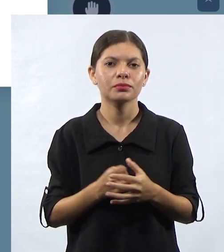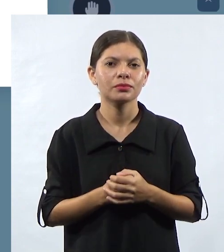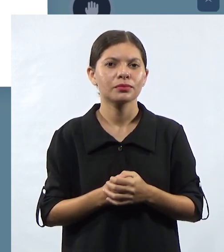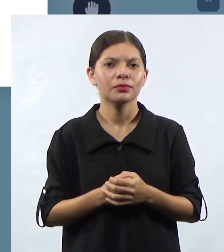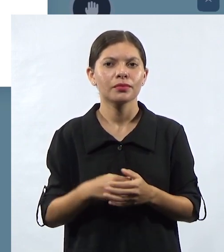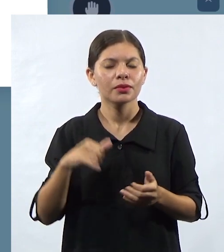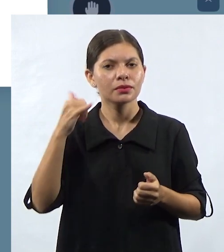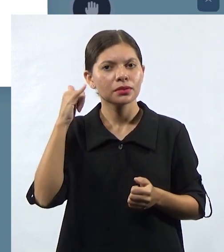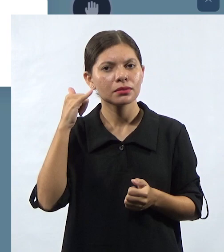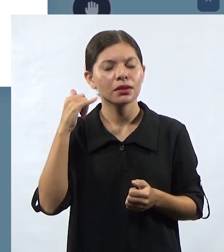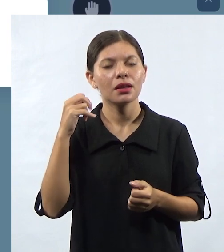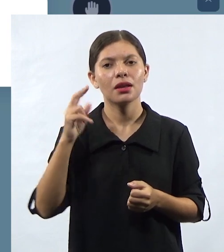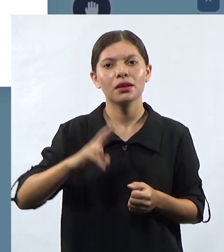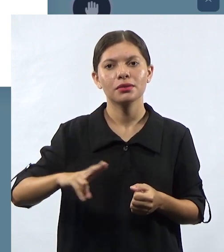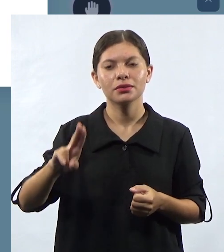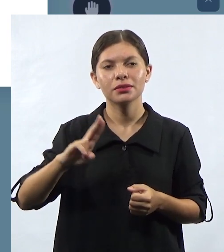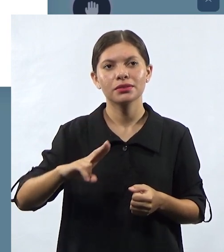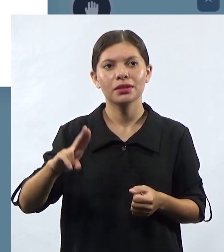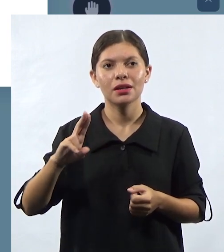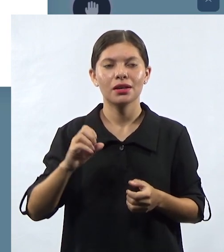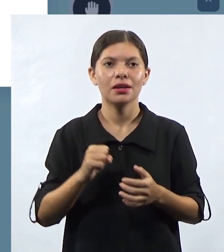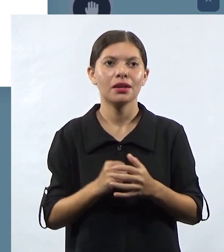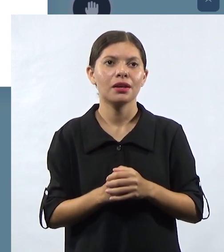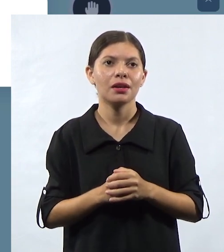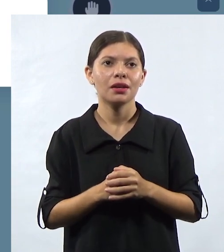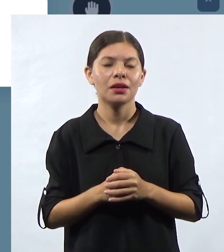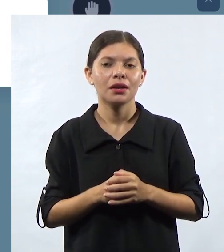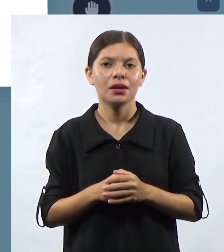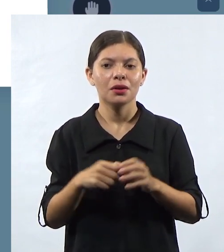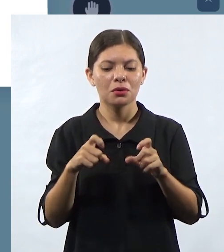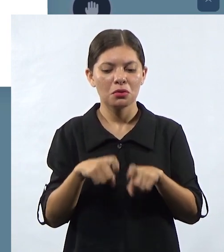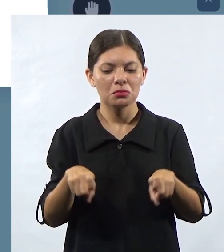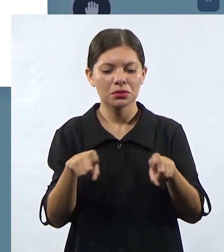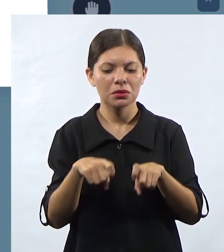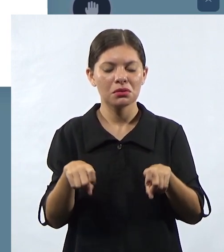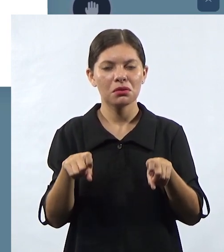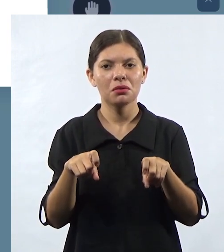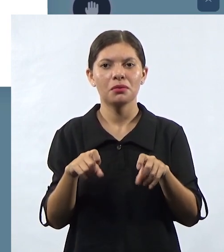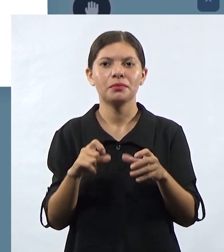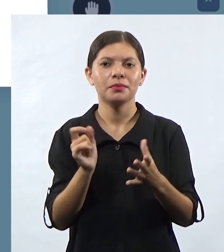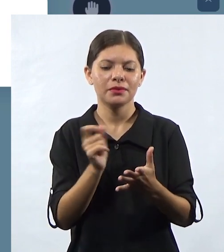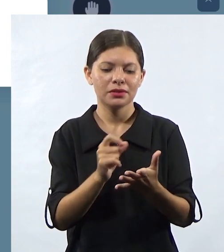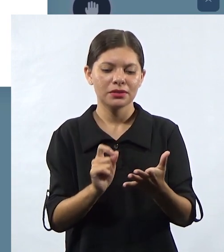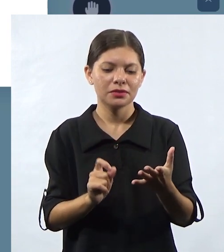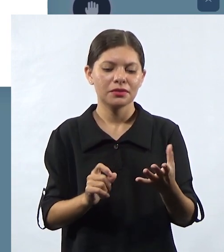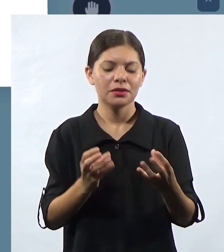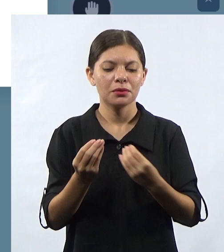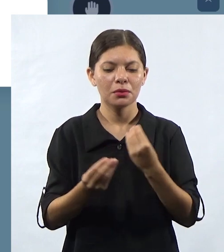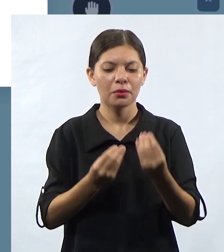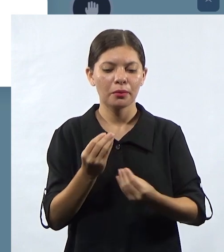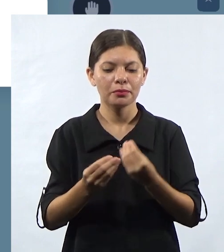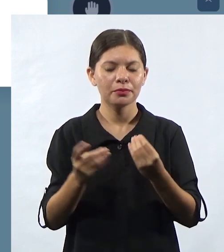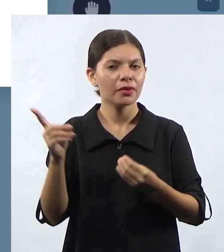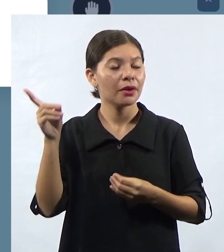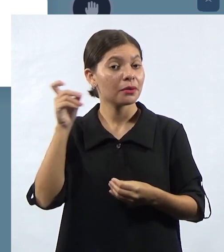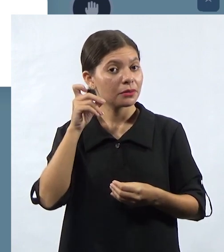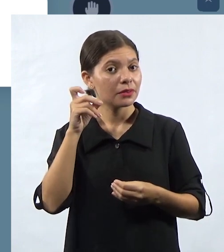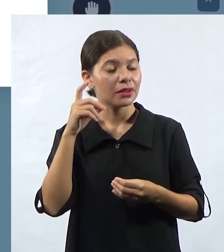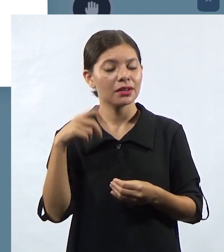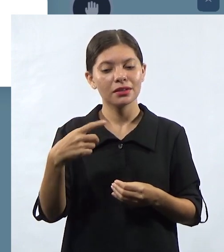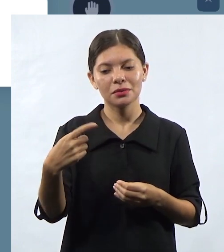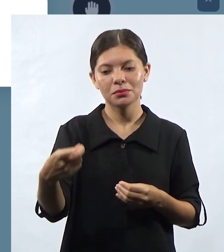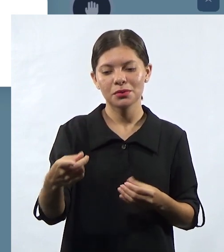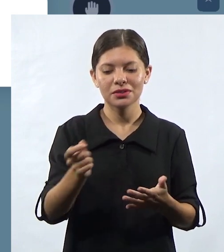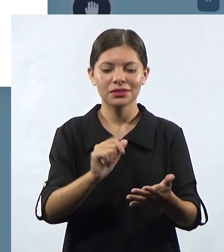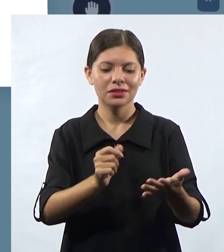celular? A gente vai usar algum outro recurso? Como que a gente vai transcrever? A gente vai ouvir e depois escrever? Ou a gente